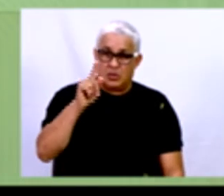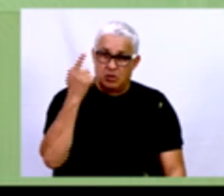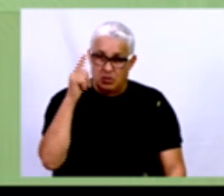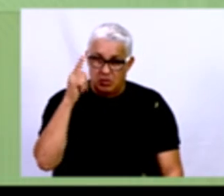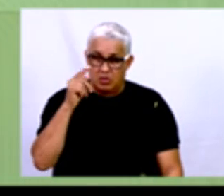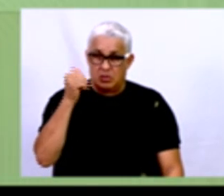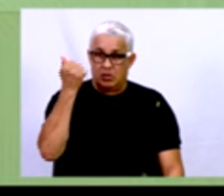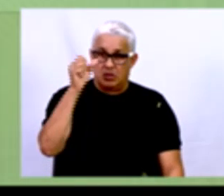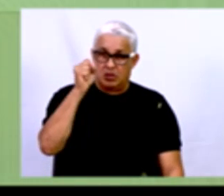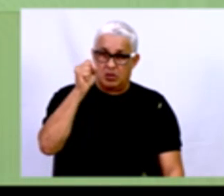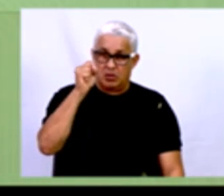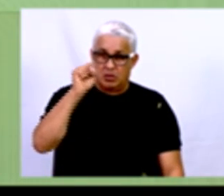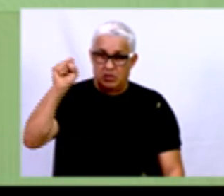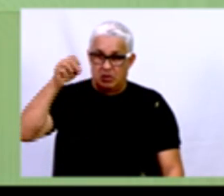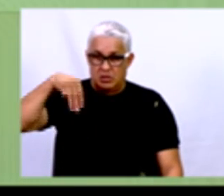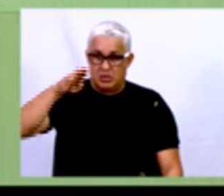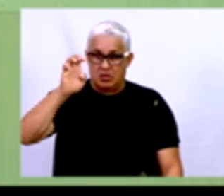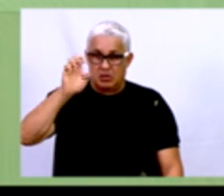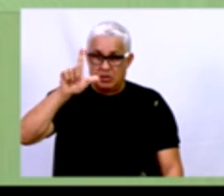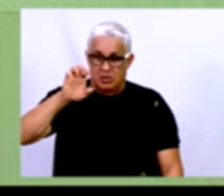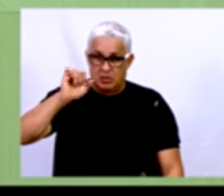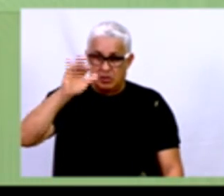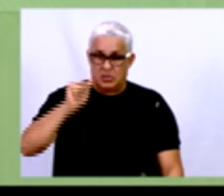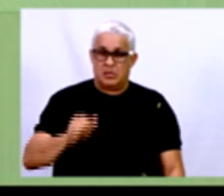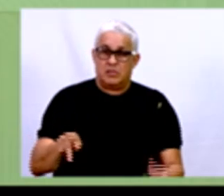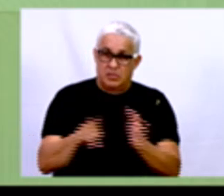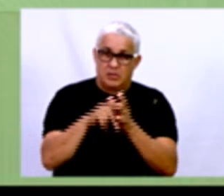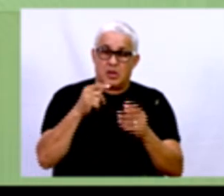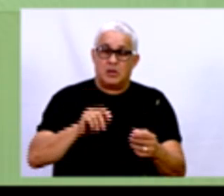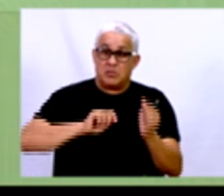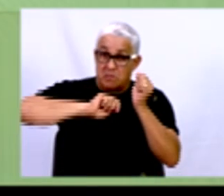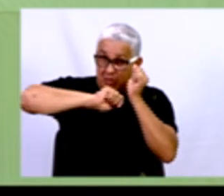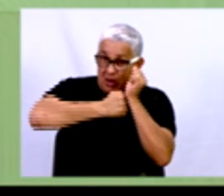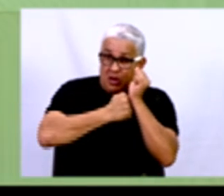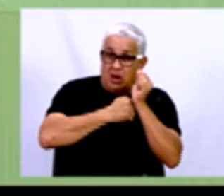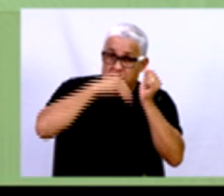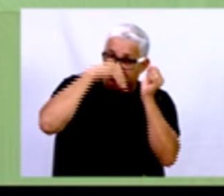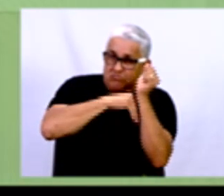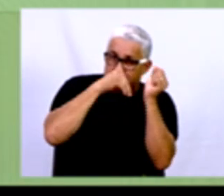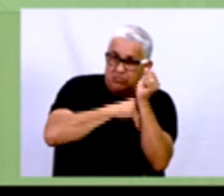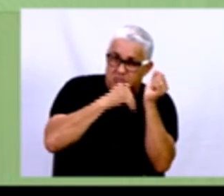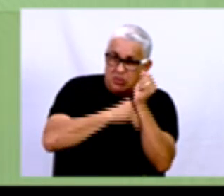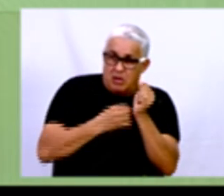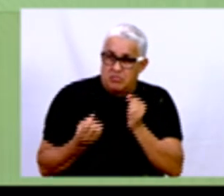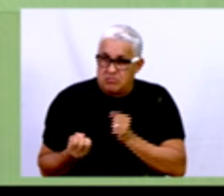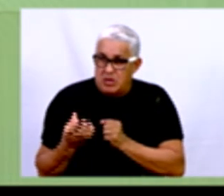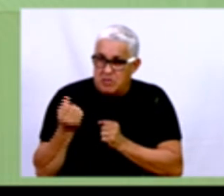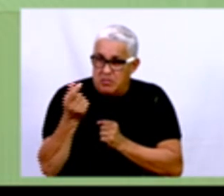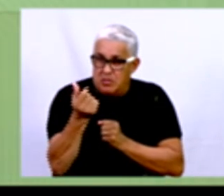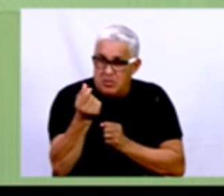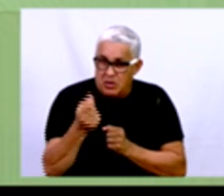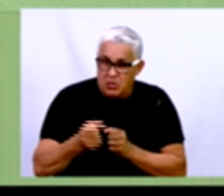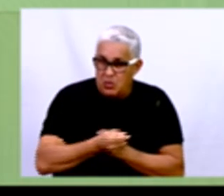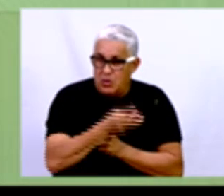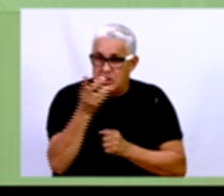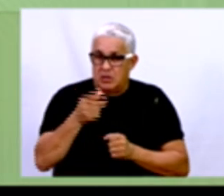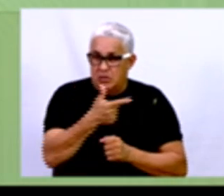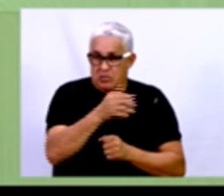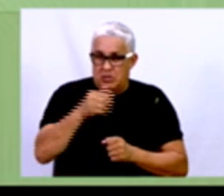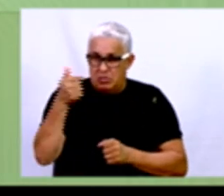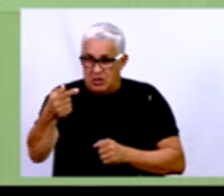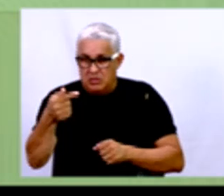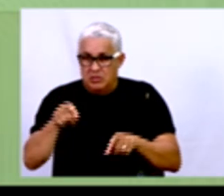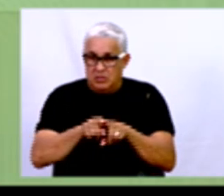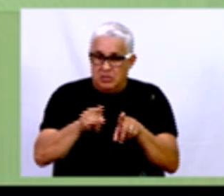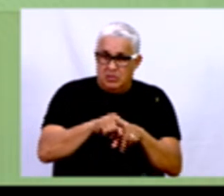continua mantendo sigilo sobre gastos de viagens feitas pelos deputados estaduais em 2007 e 2008.